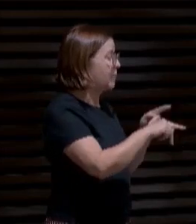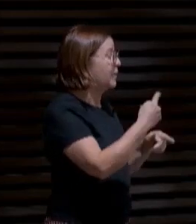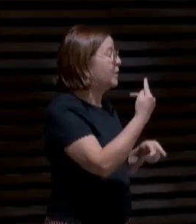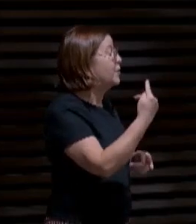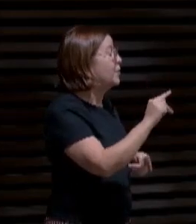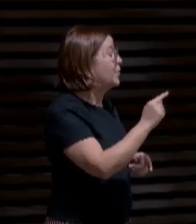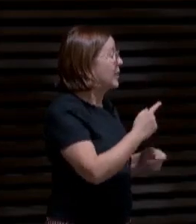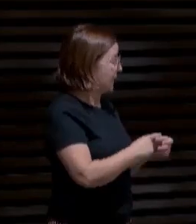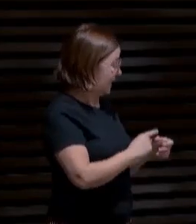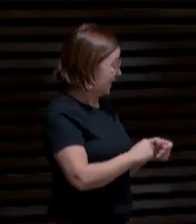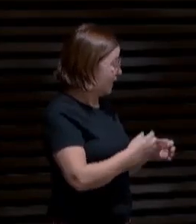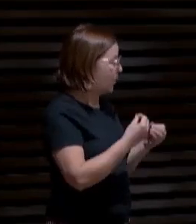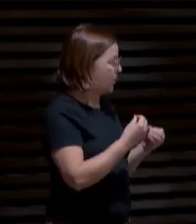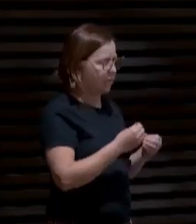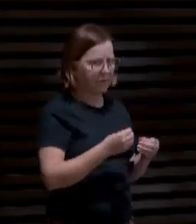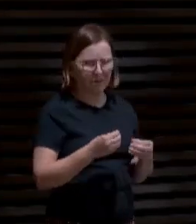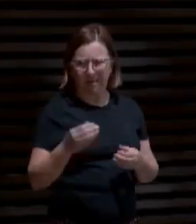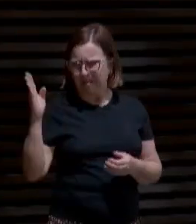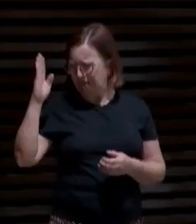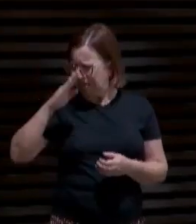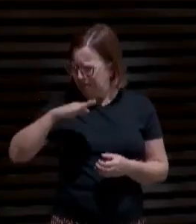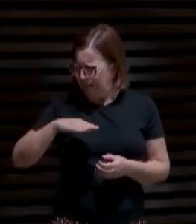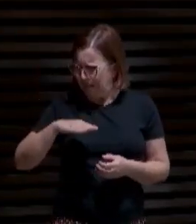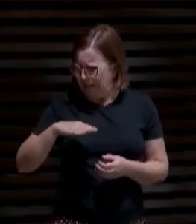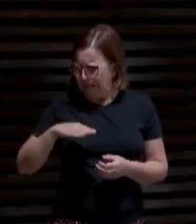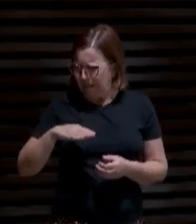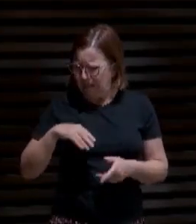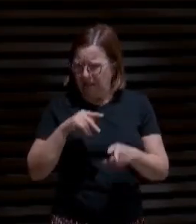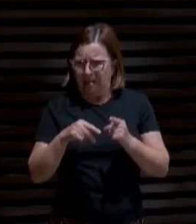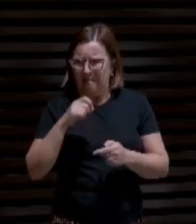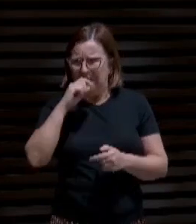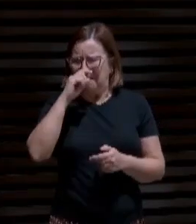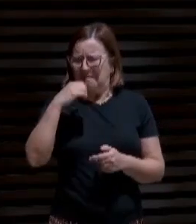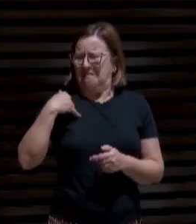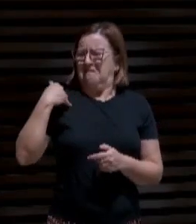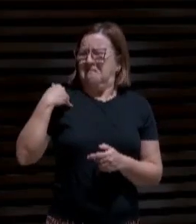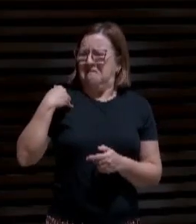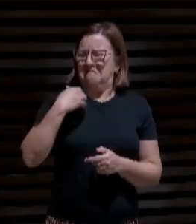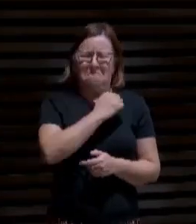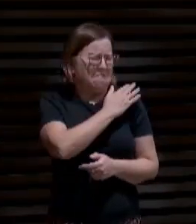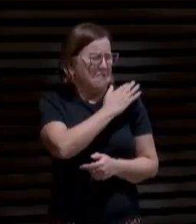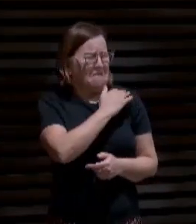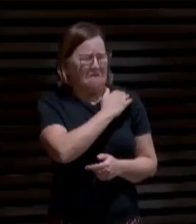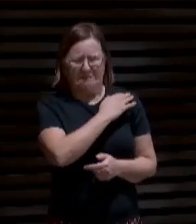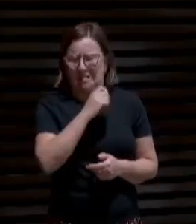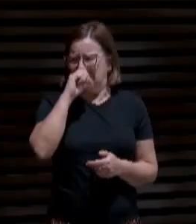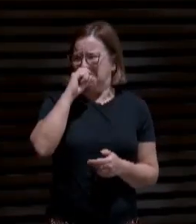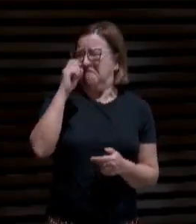vem? Horríveis, povo orgulhoso, cheio de preconceitos,